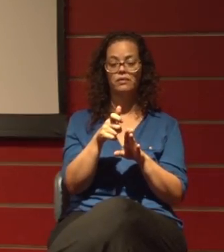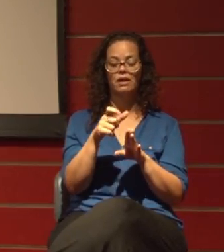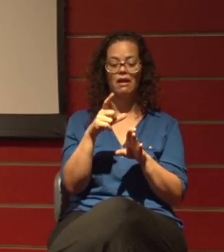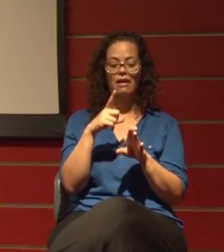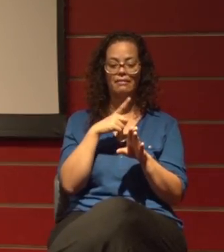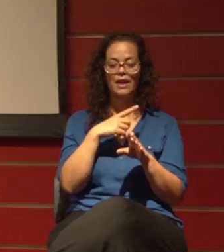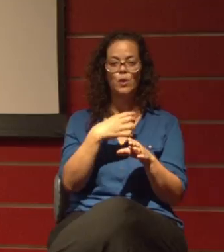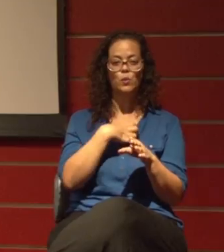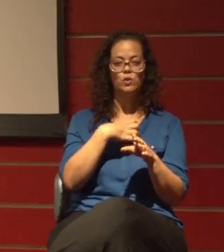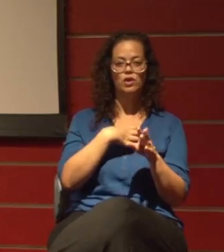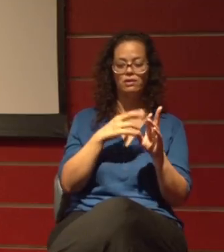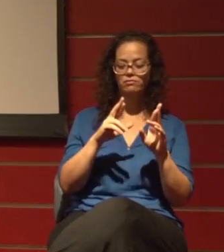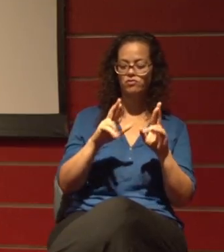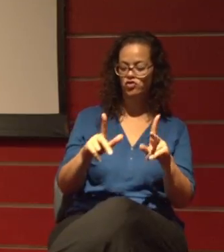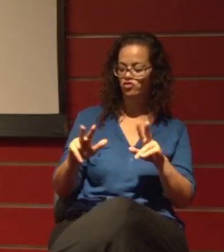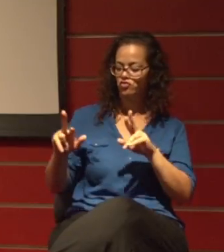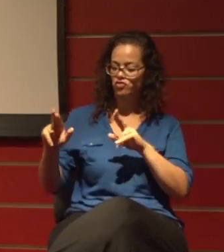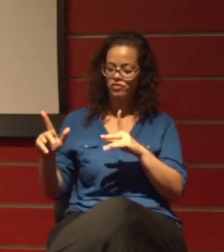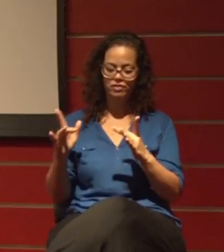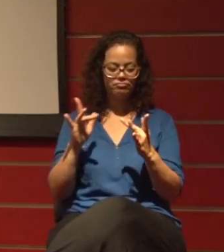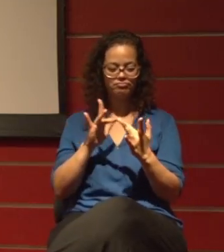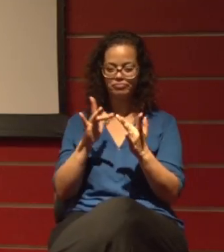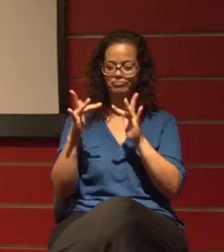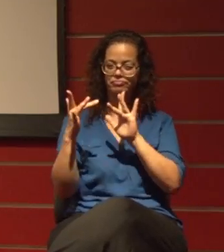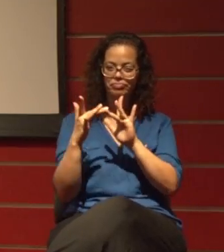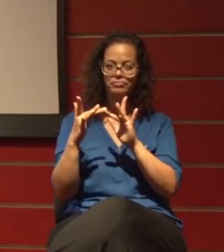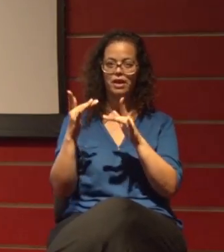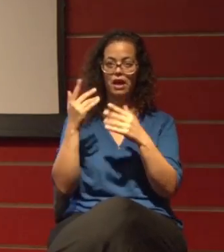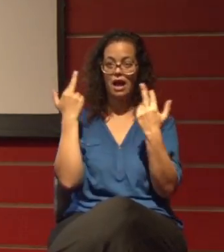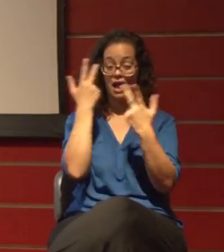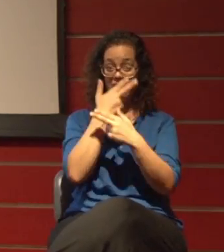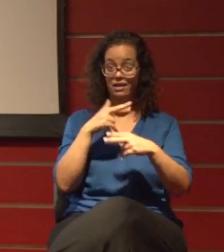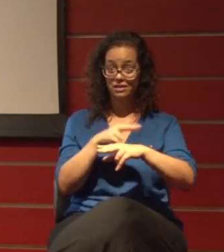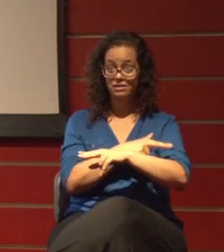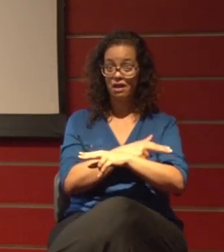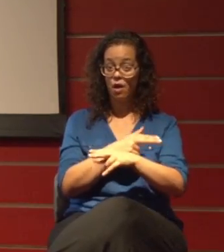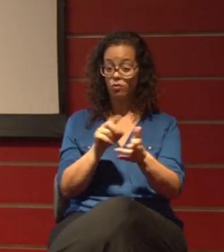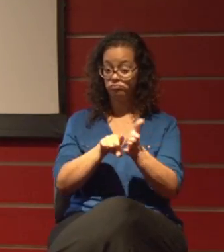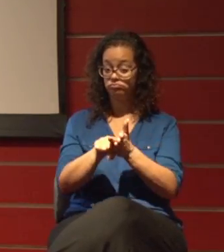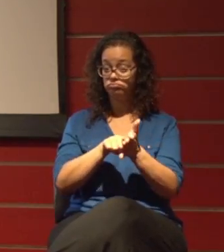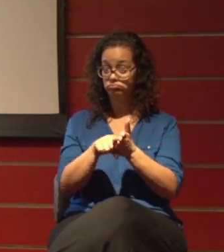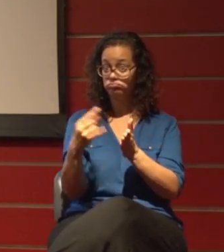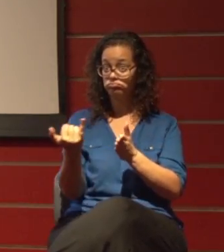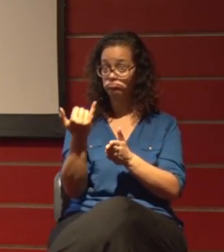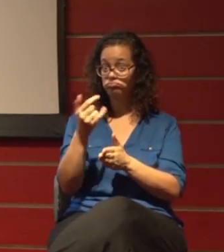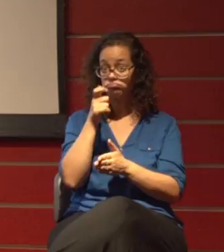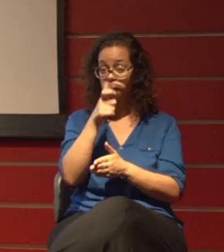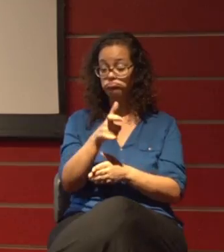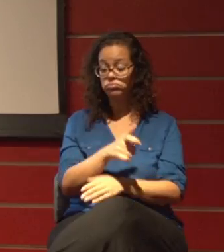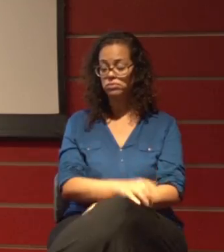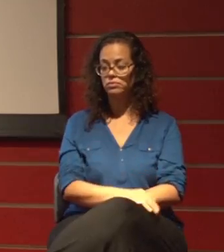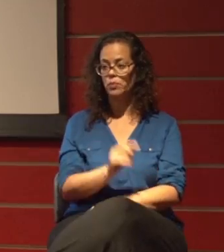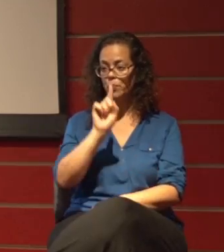diferentes de analisar essa questão racial aí também né o